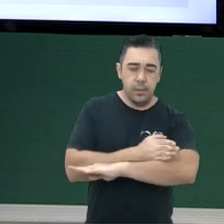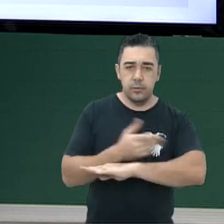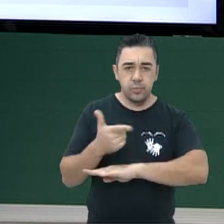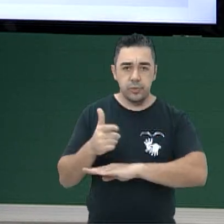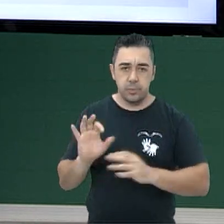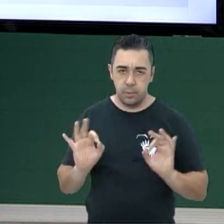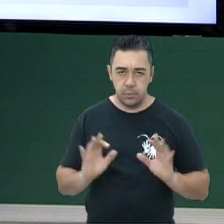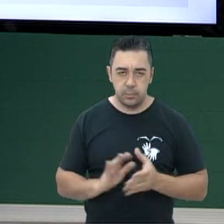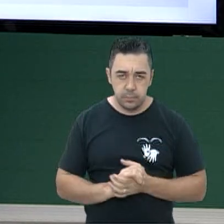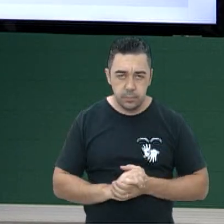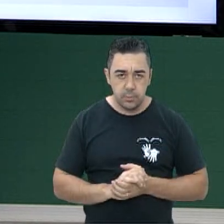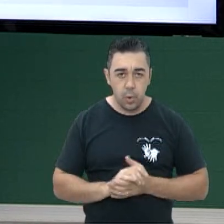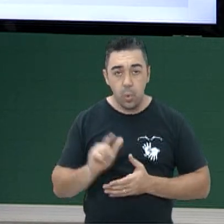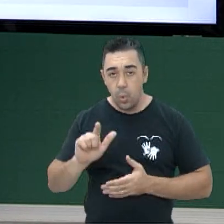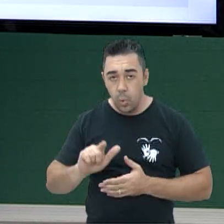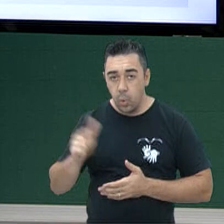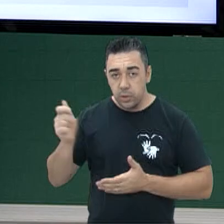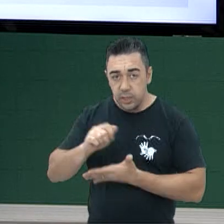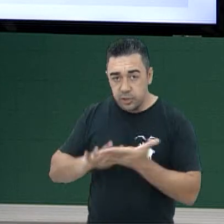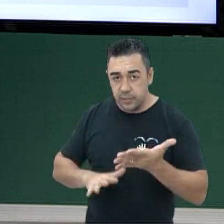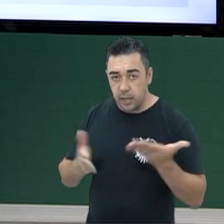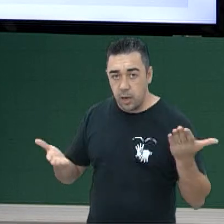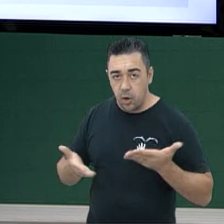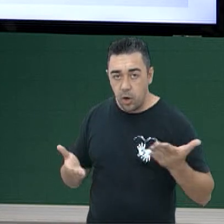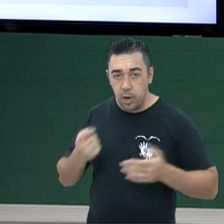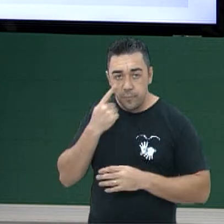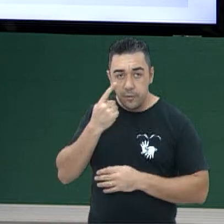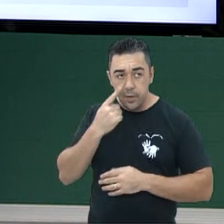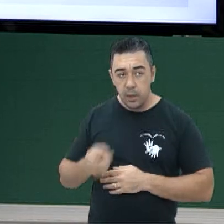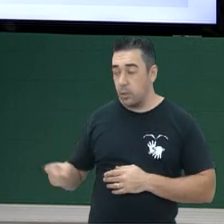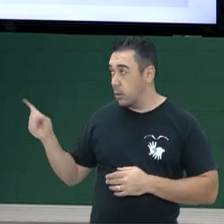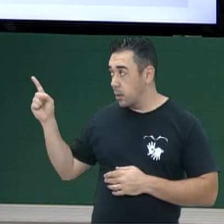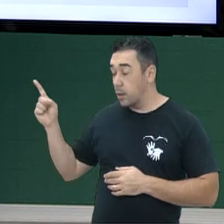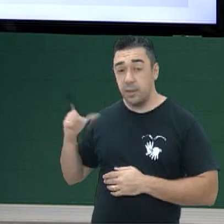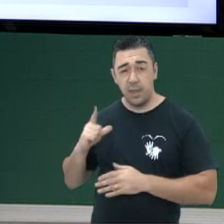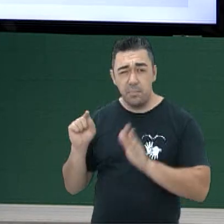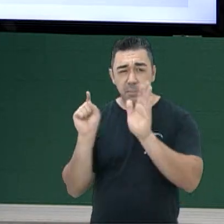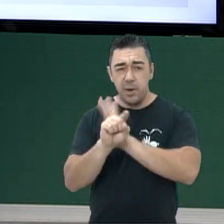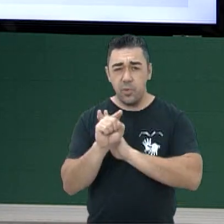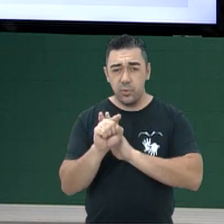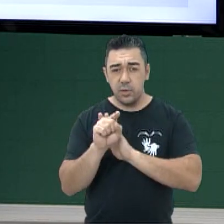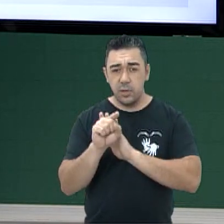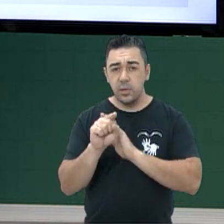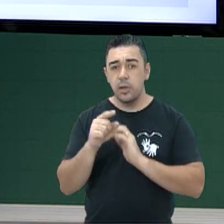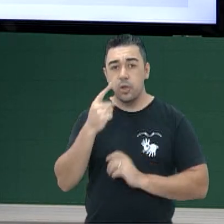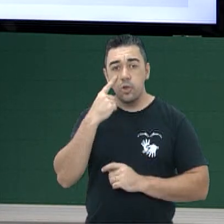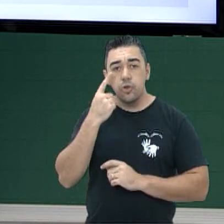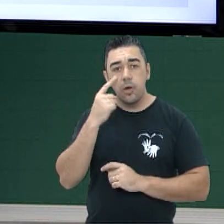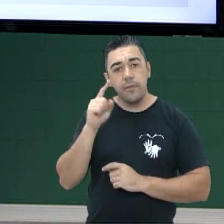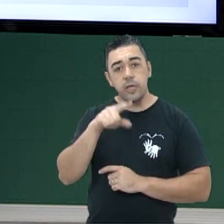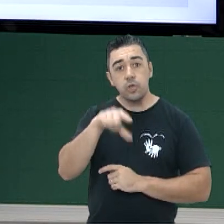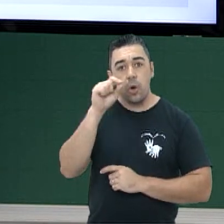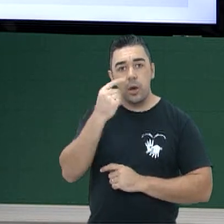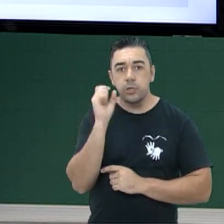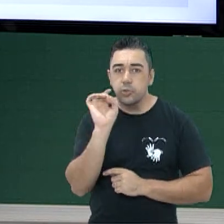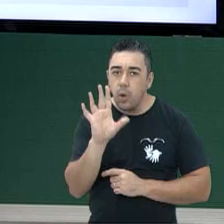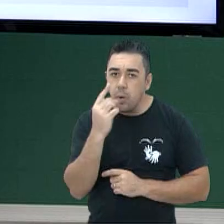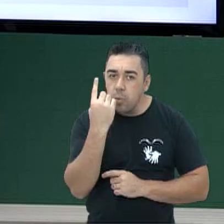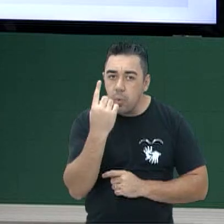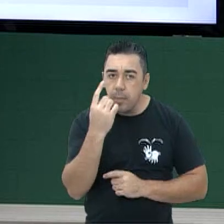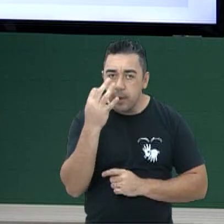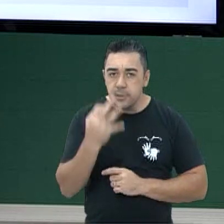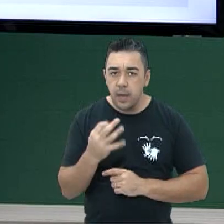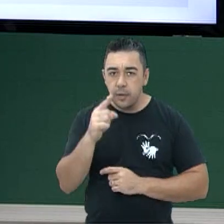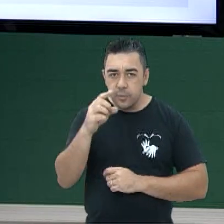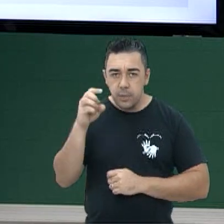Então vamos aqui para mais uma atividade. Então vocês estão vendo que aqui é um quiz, né? Então você só vai marcar a questão correta. Eu vou dar aí